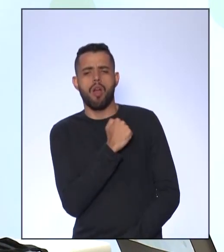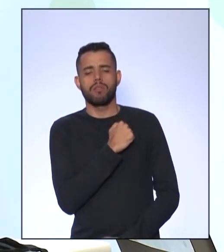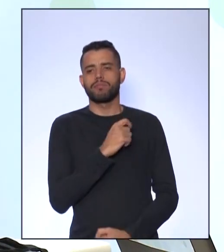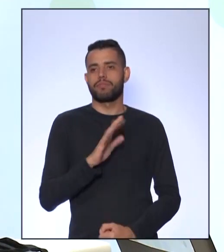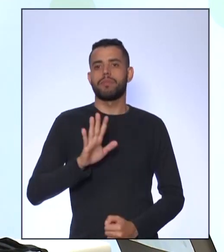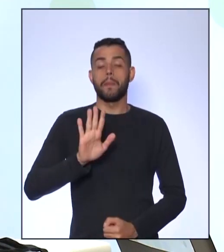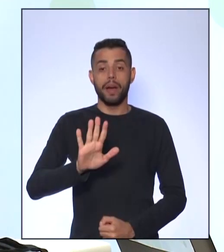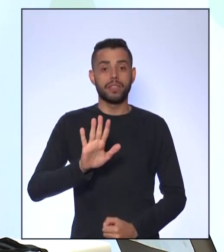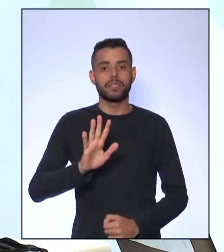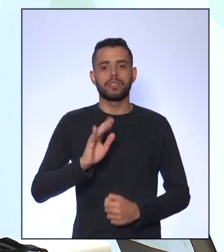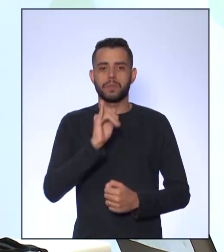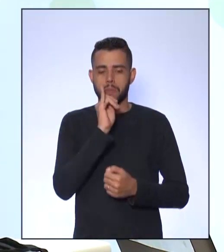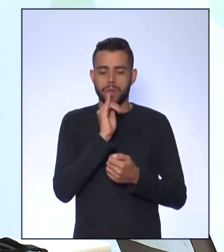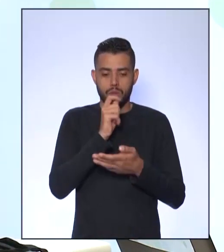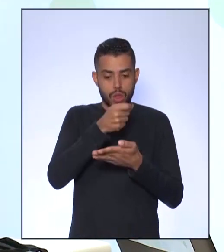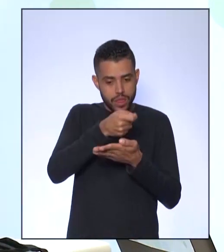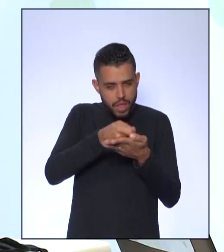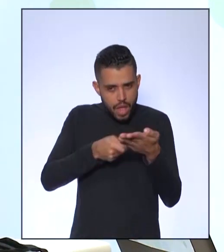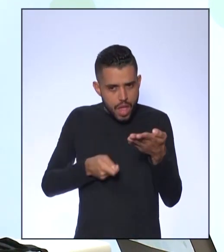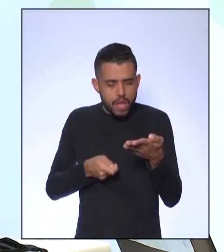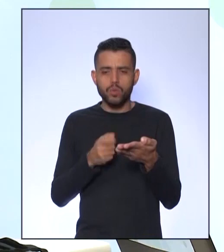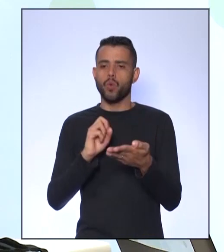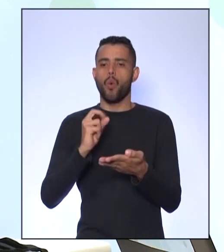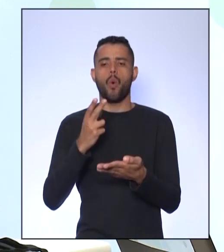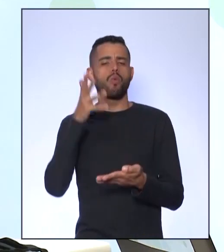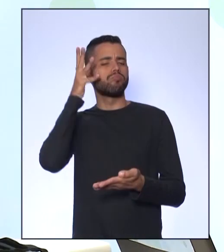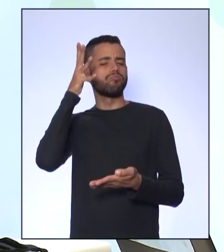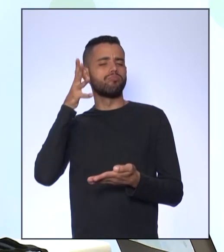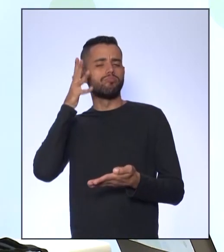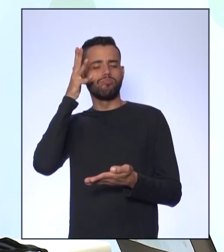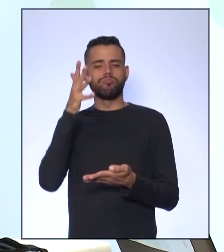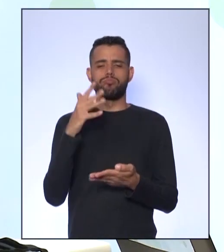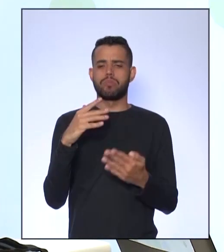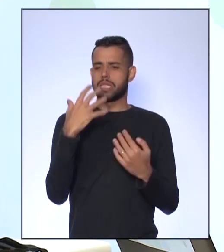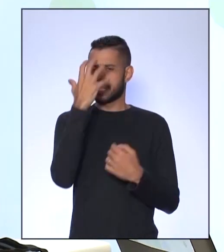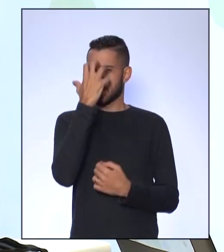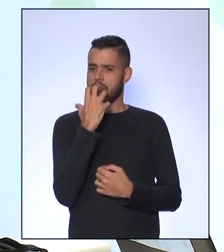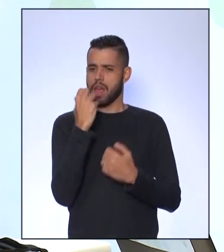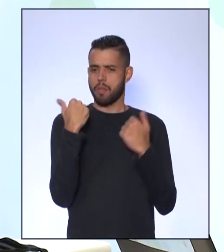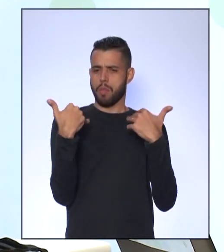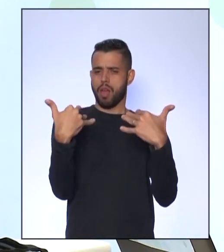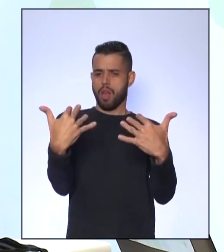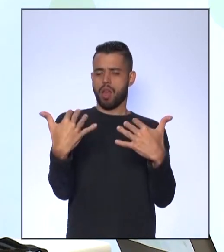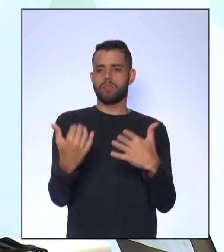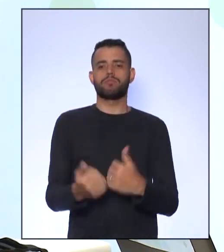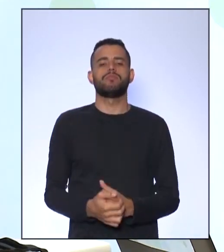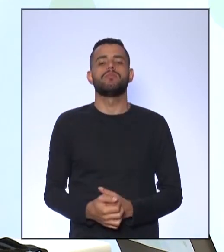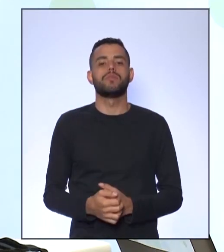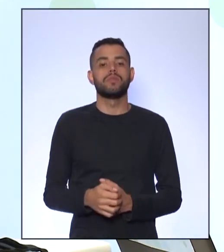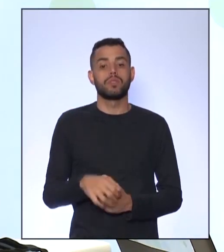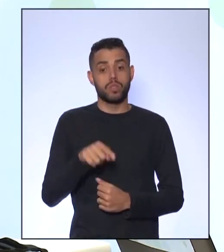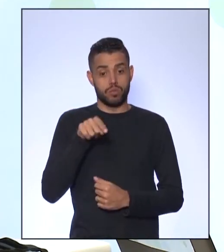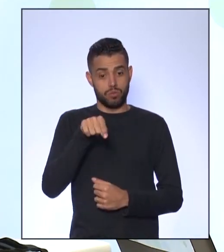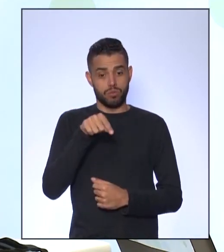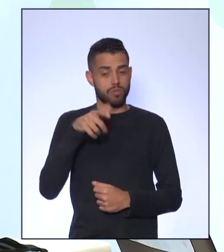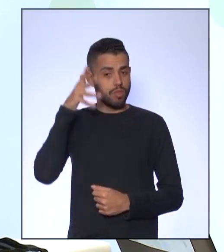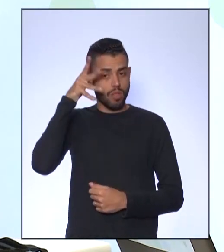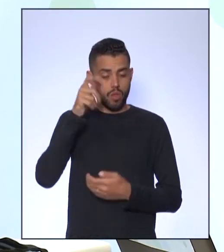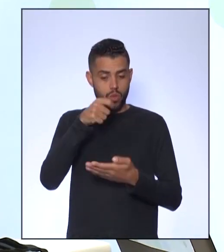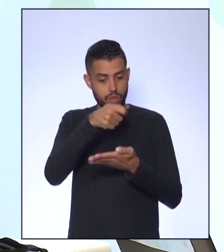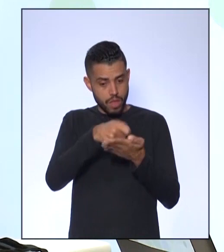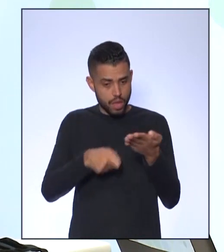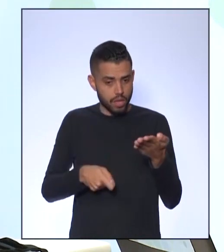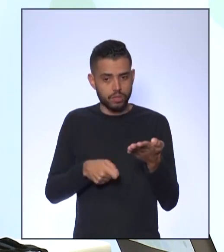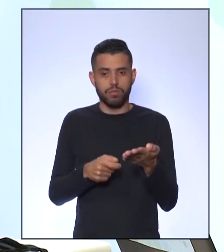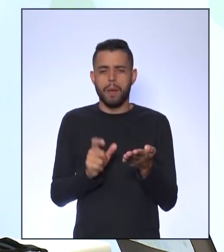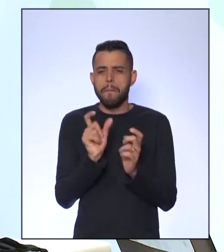vai produzir um texto, quando a gente vai escrever um texto para alguém e que tem uma funcionalidade, esse texto, né, essas